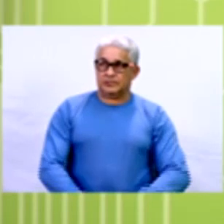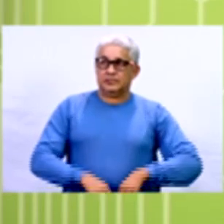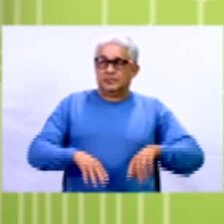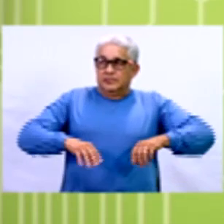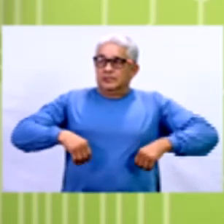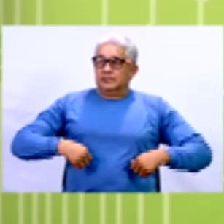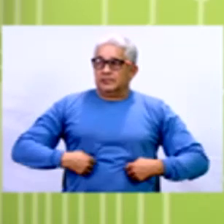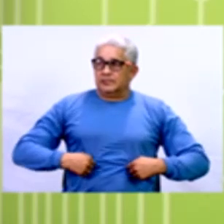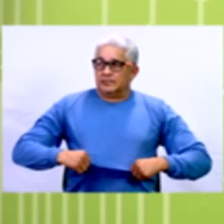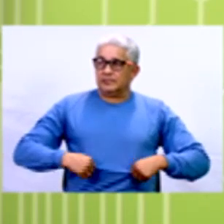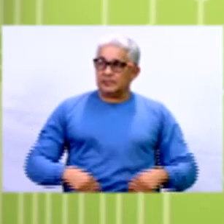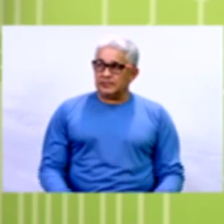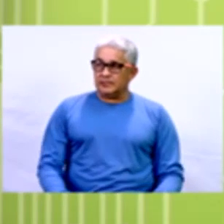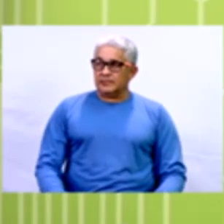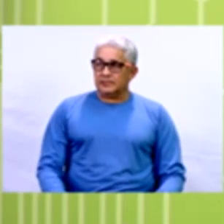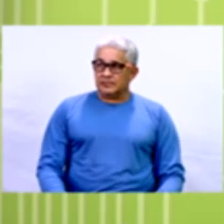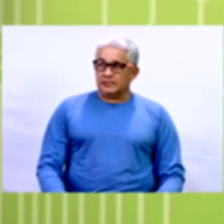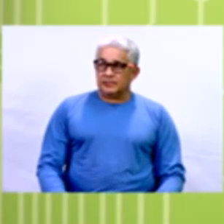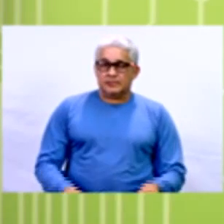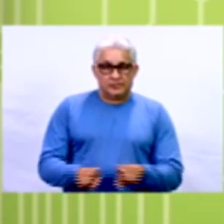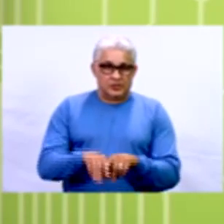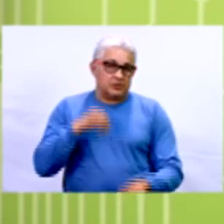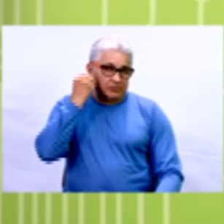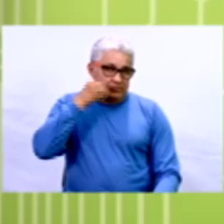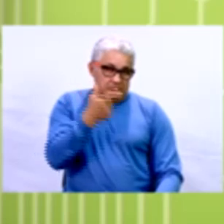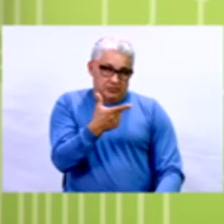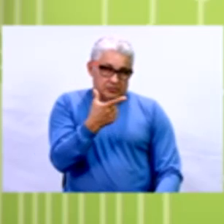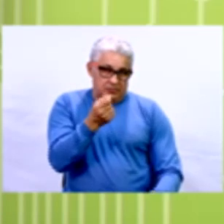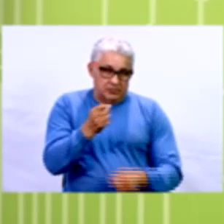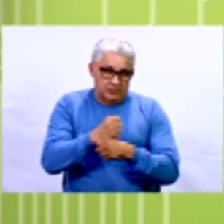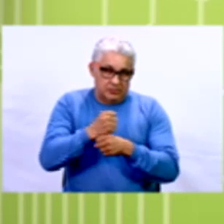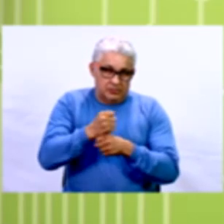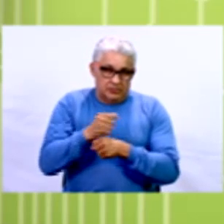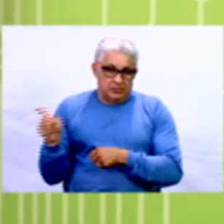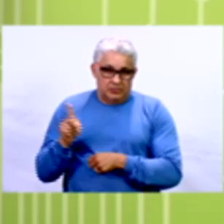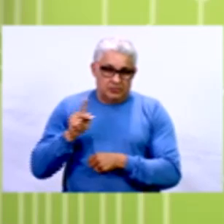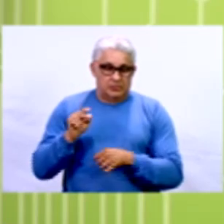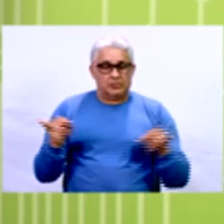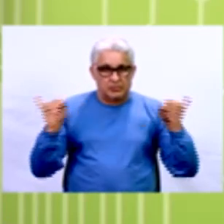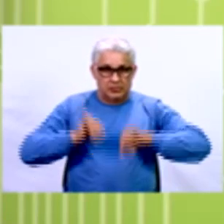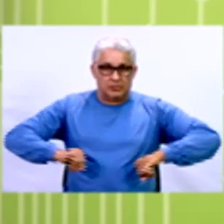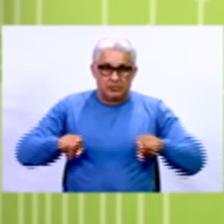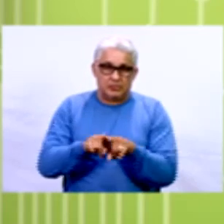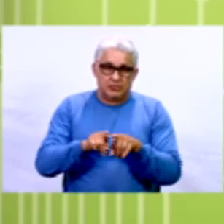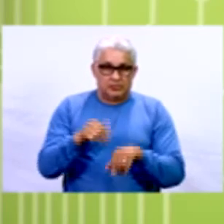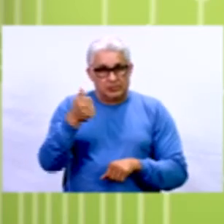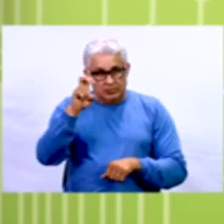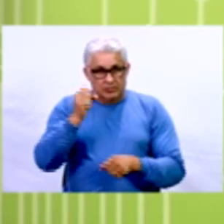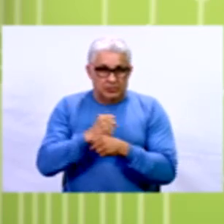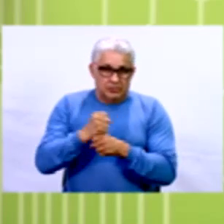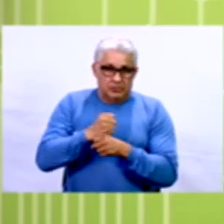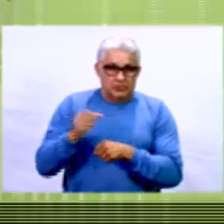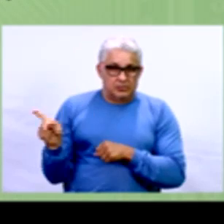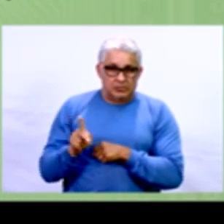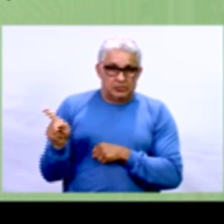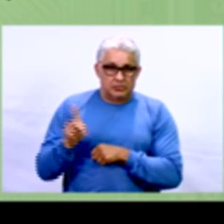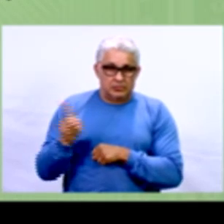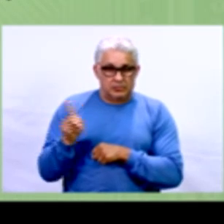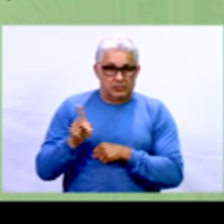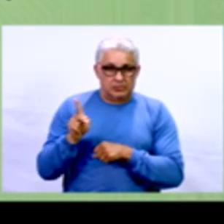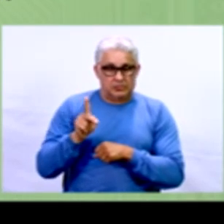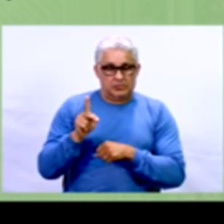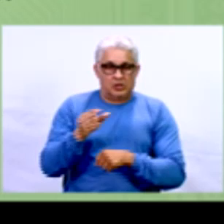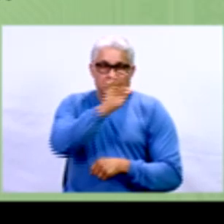negócios. Tenho experiência de 20 anos como professora de informática e 15 anos como professora no ensino